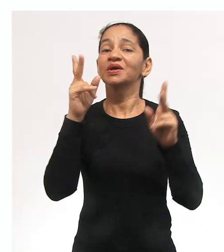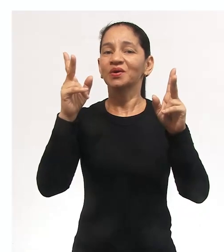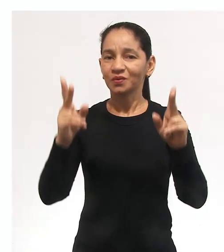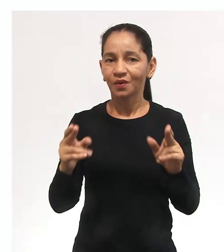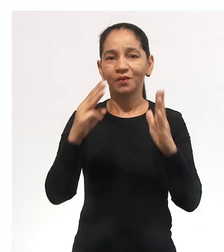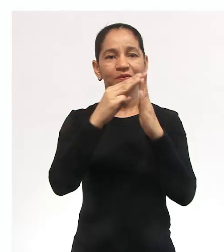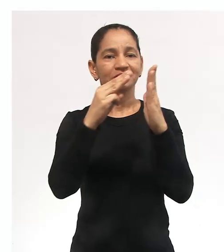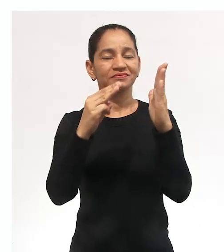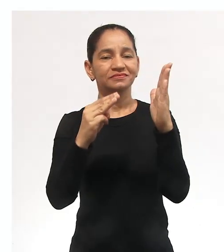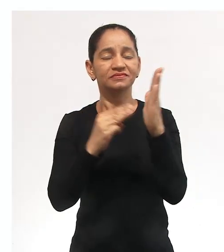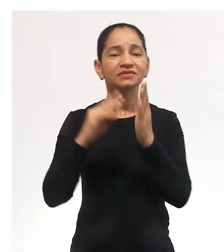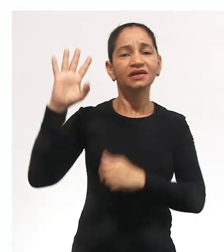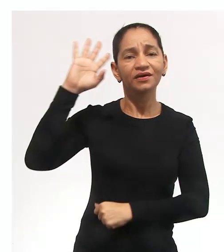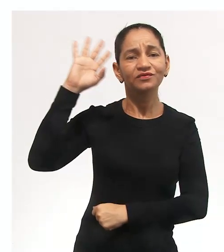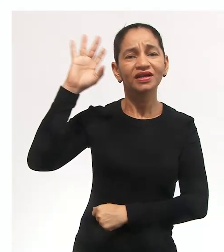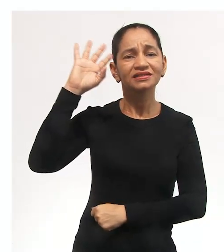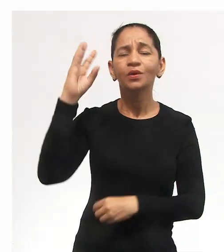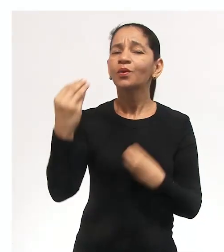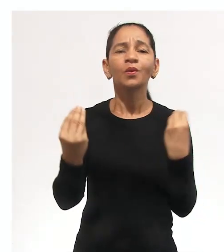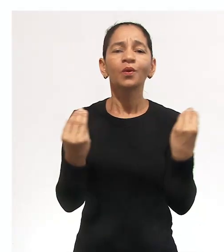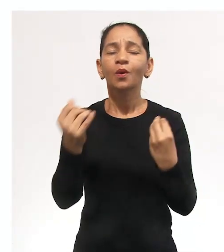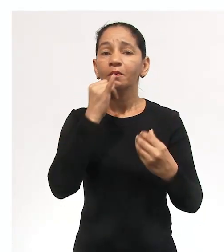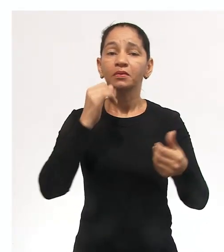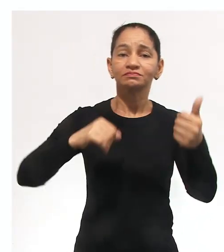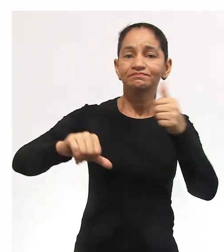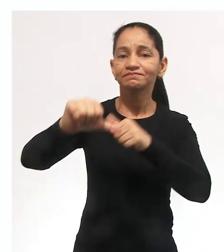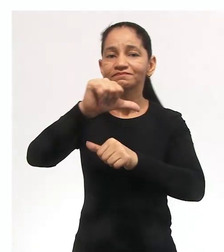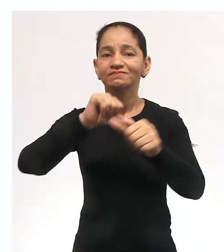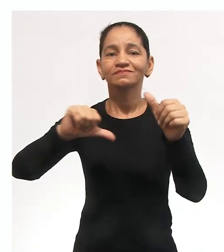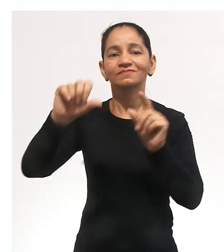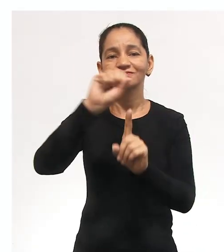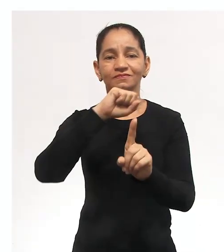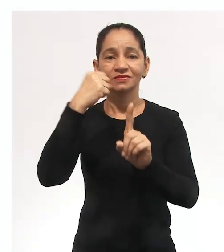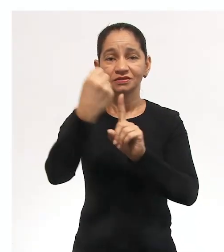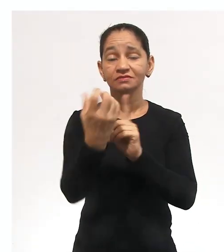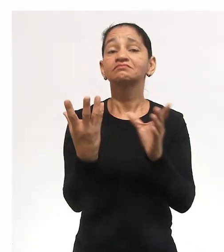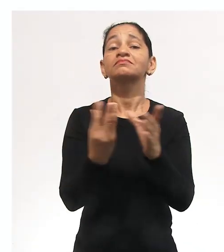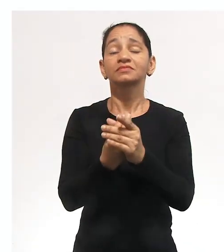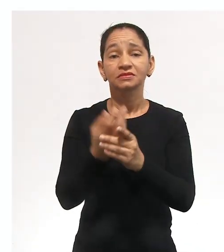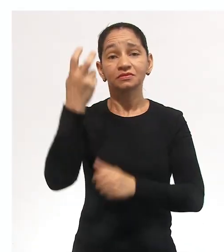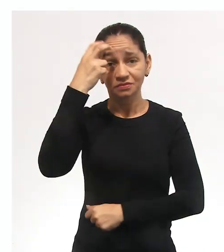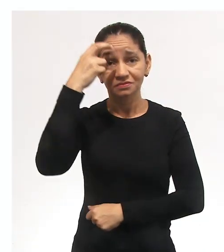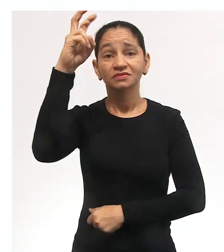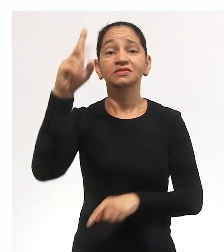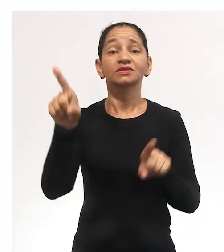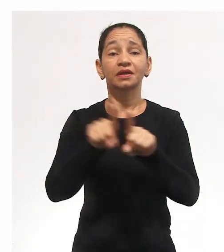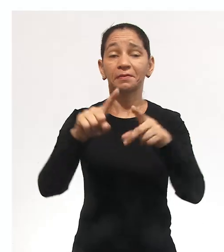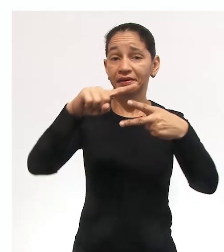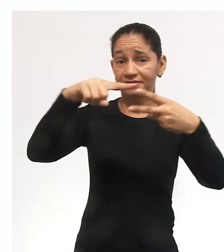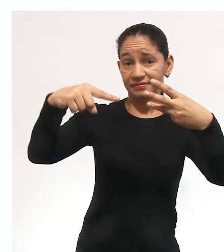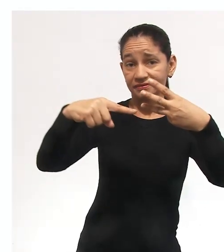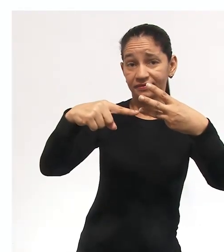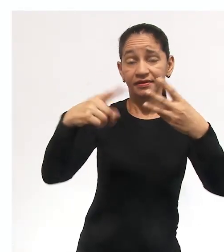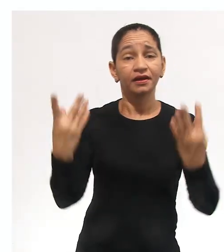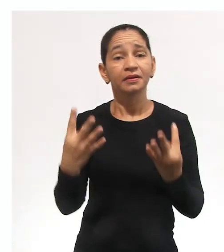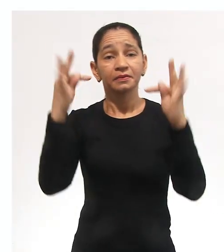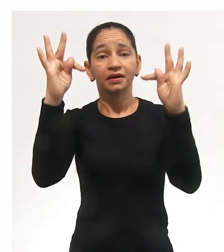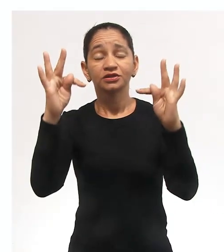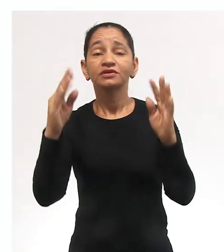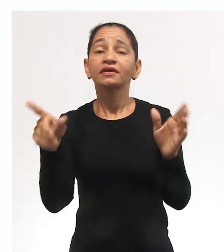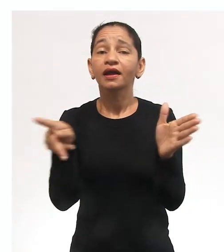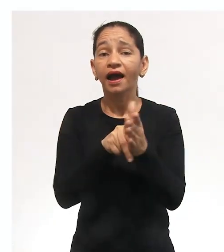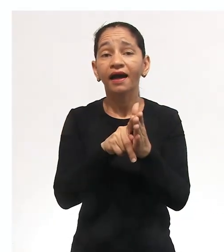métodos de alfabetização reflete as transformações sociais, culturais e tecnológicas de cada época.